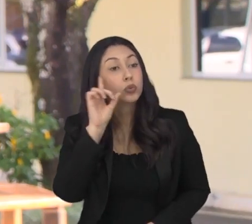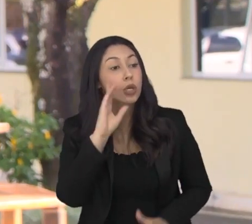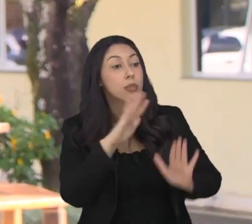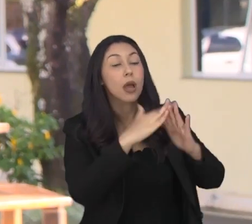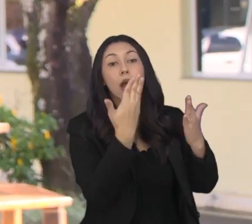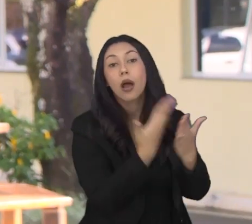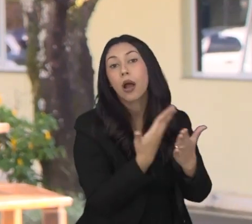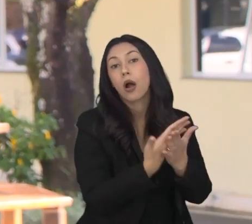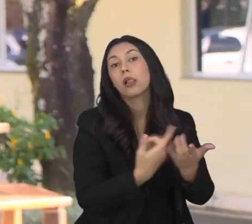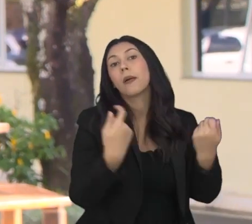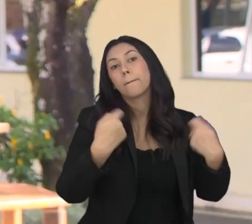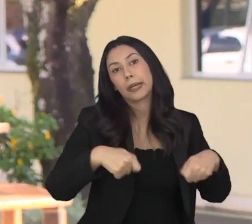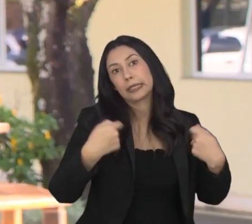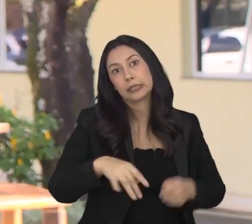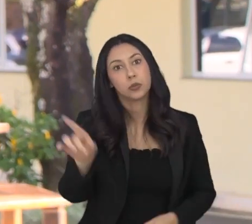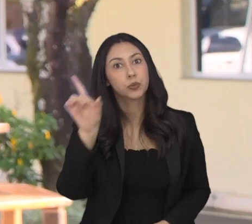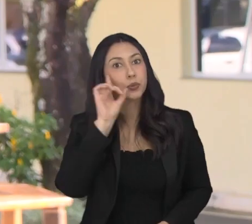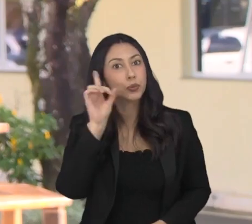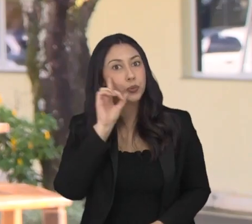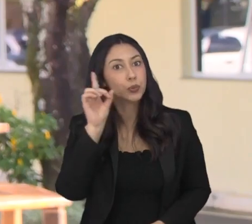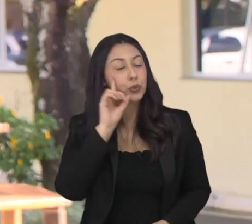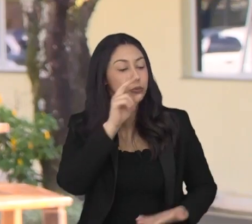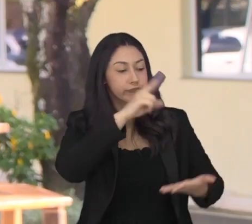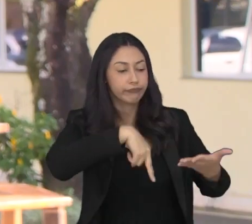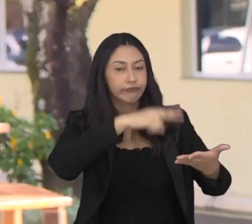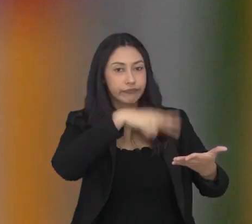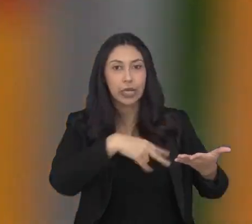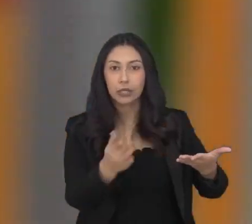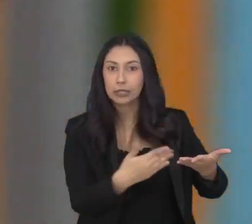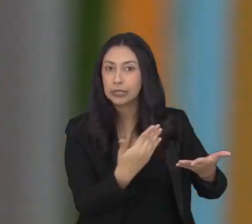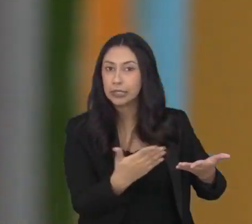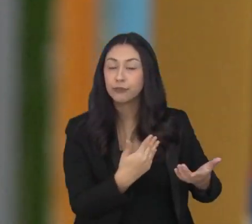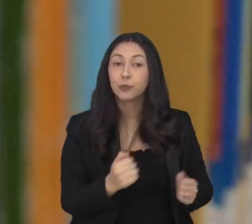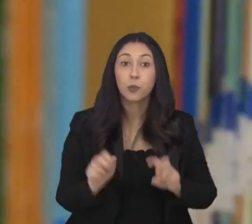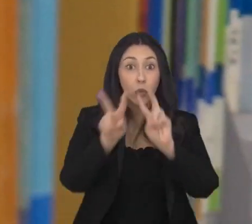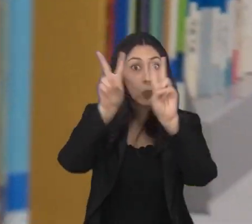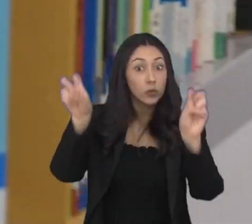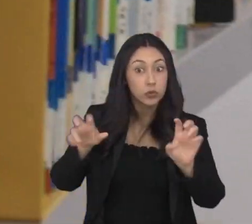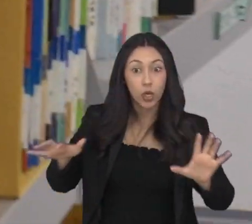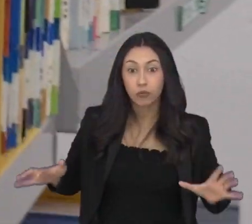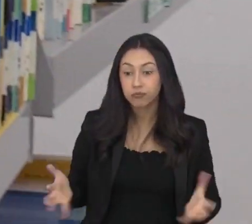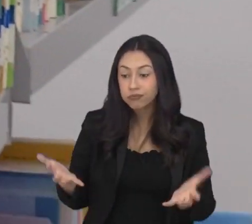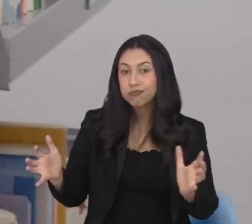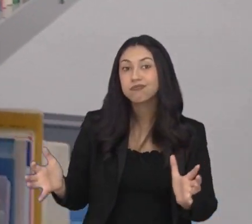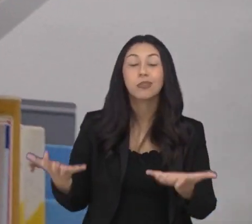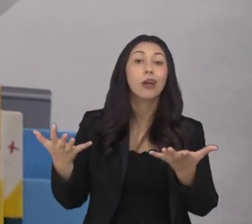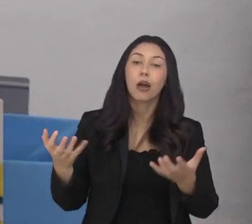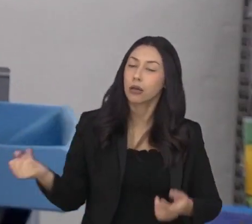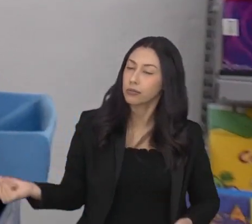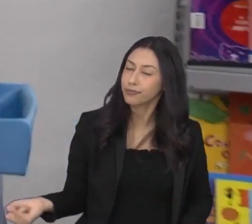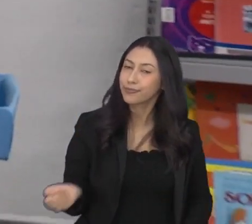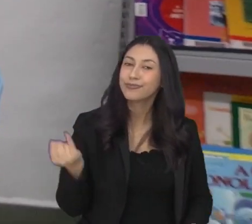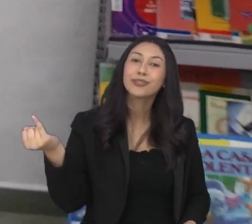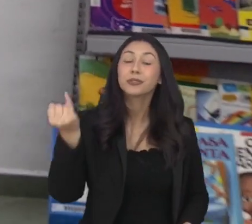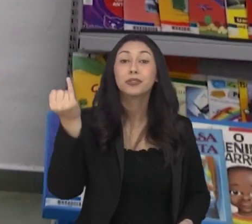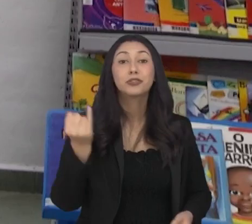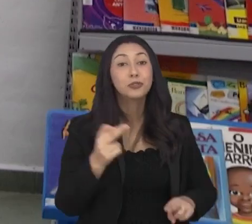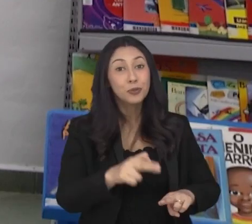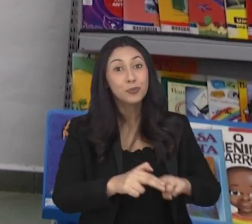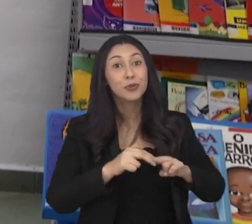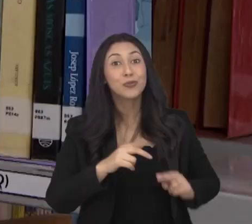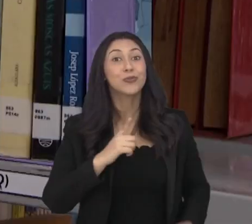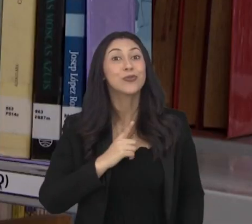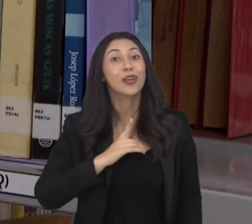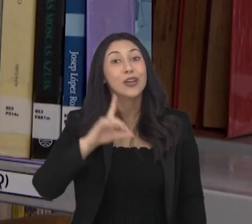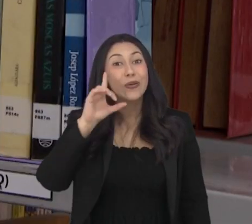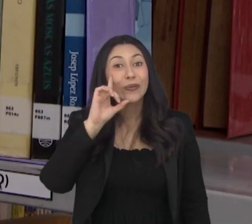rotina escolar, o livro tem que ser inserido todos os dias. E o tema do incentivo à leitura, por ser tão